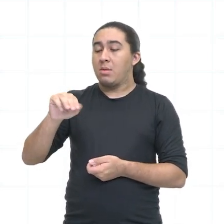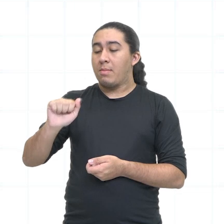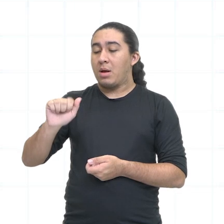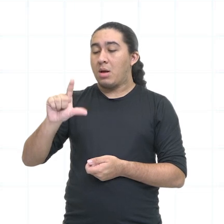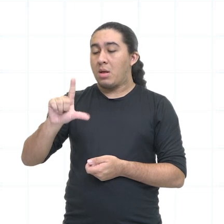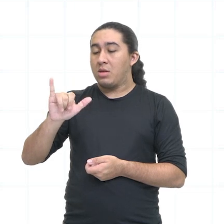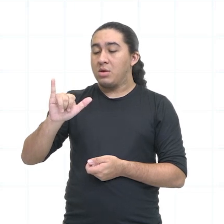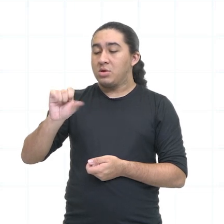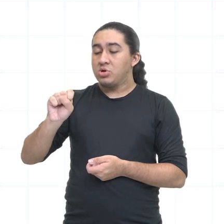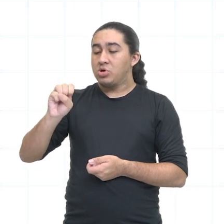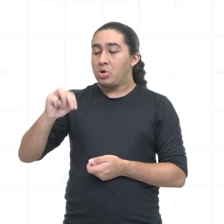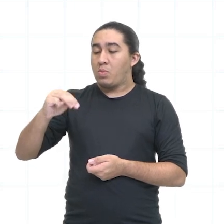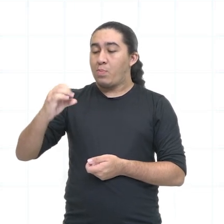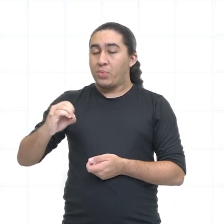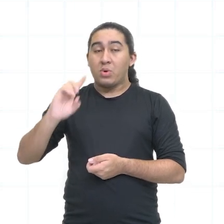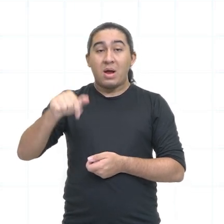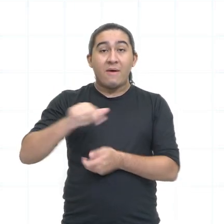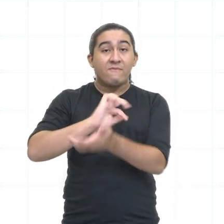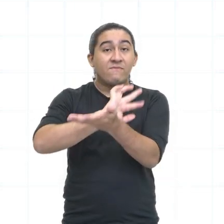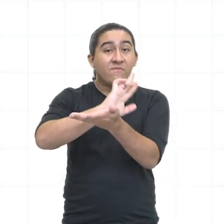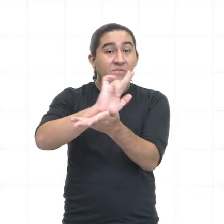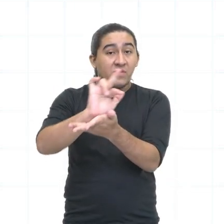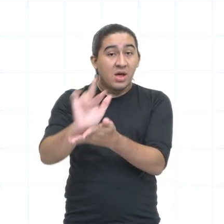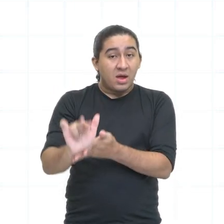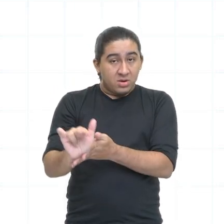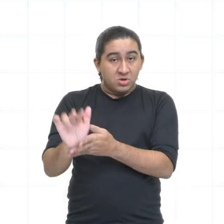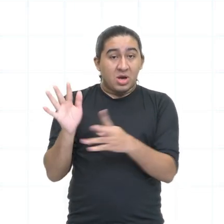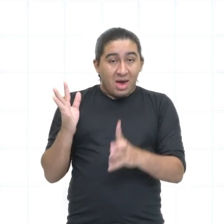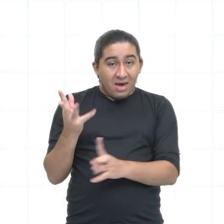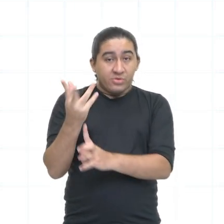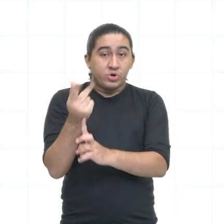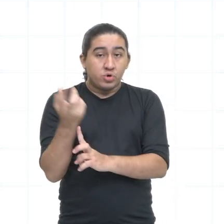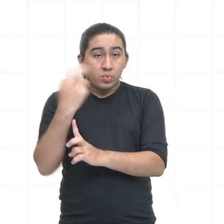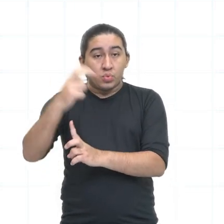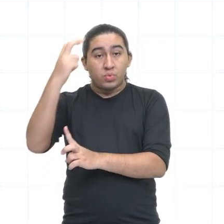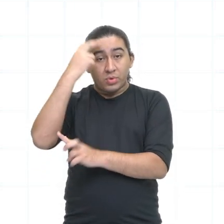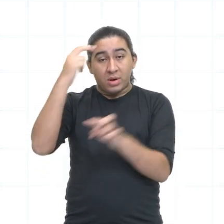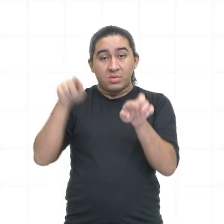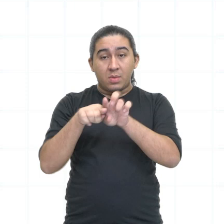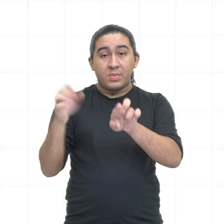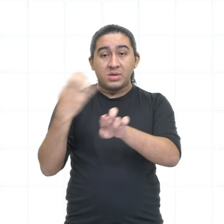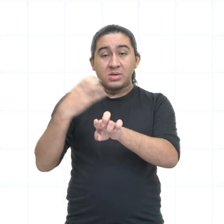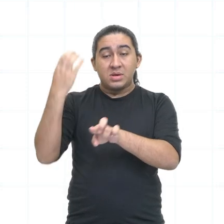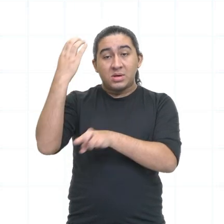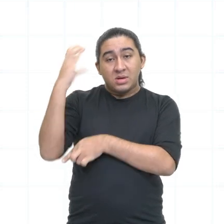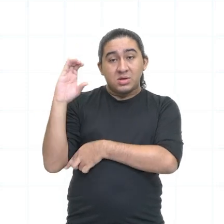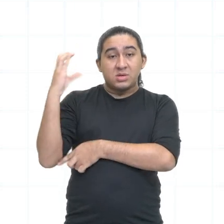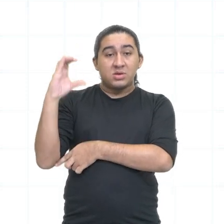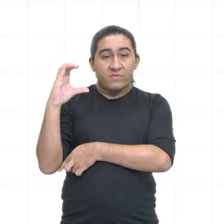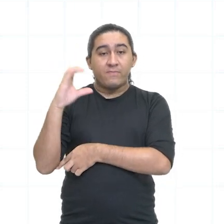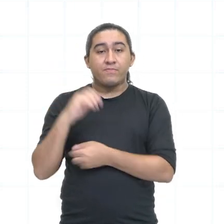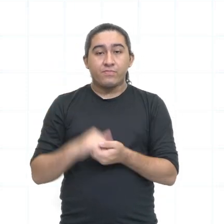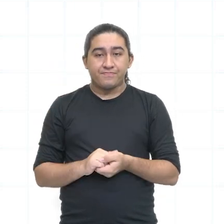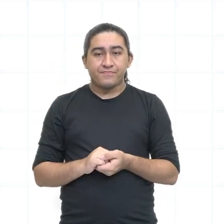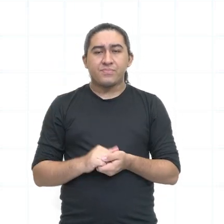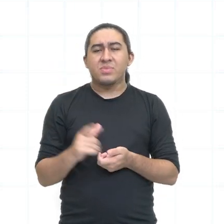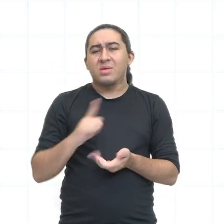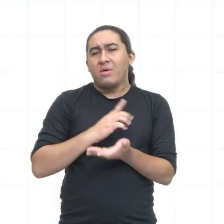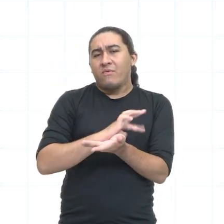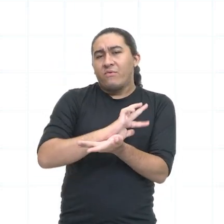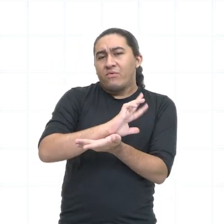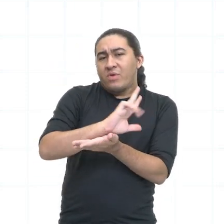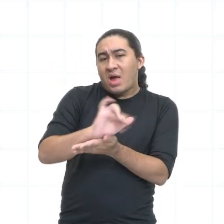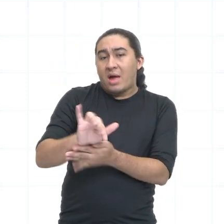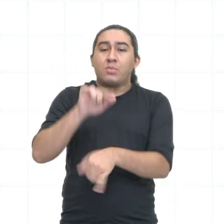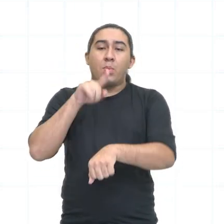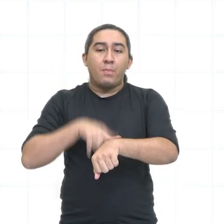uma série de movimentos artísticos, culturais e científicos que percorreram diversos